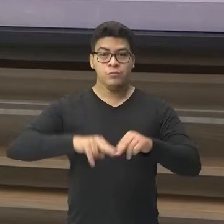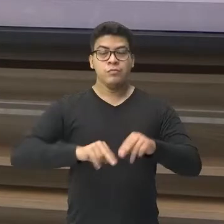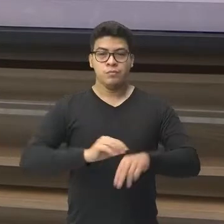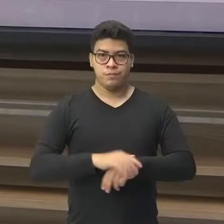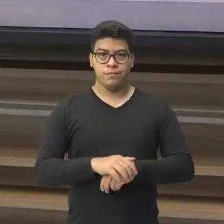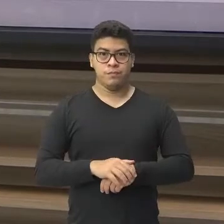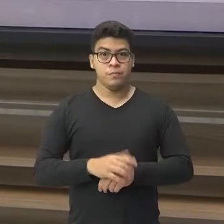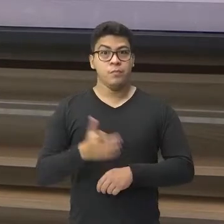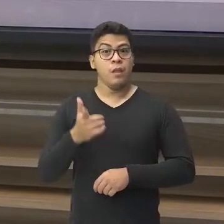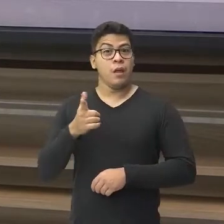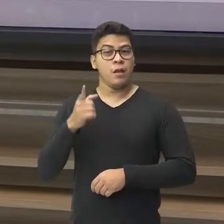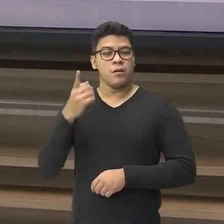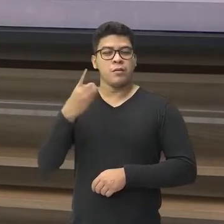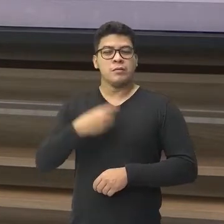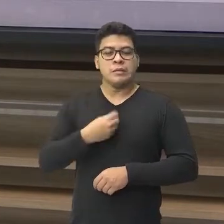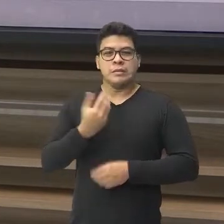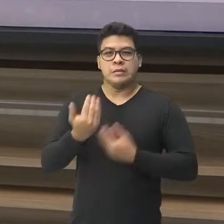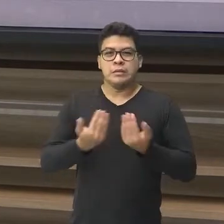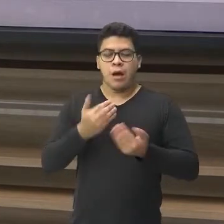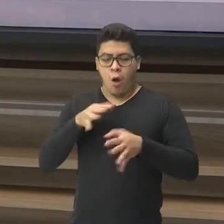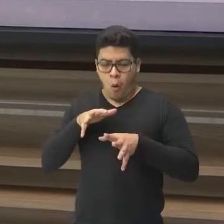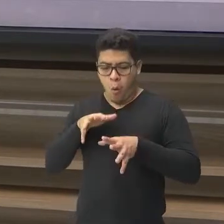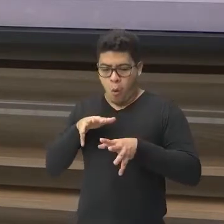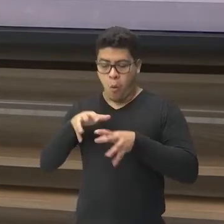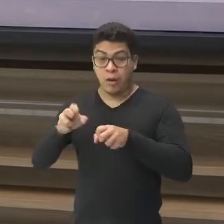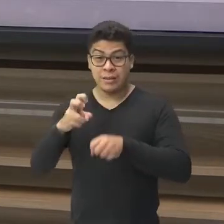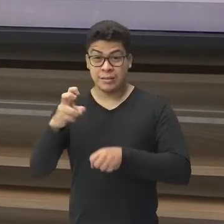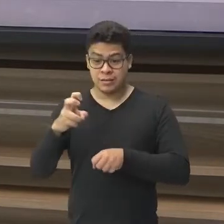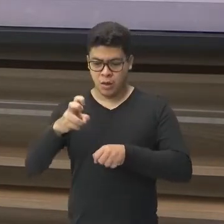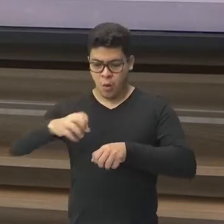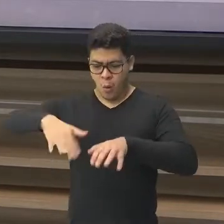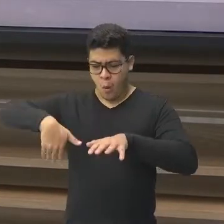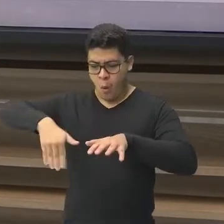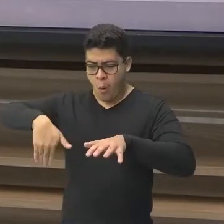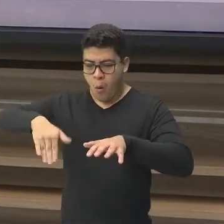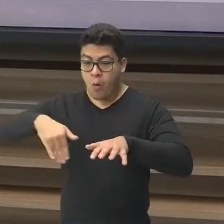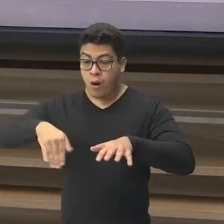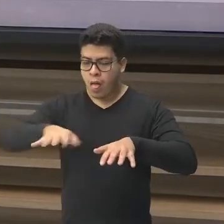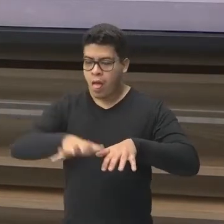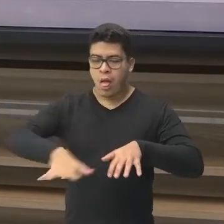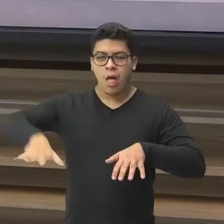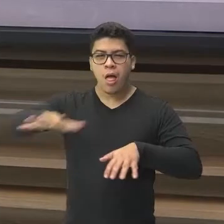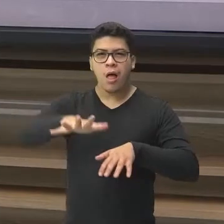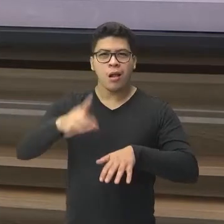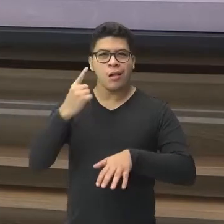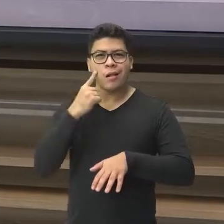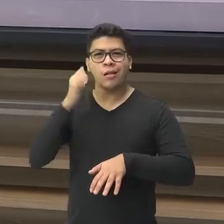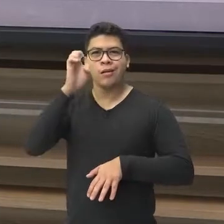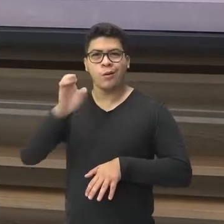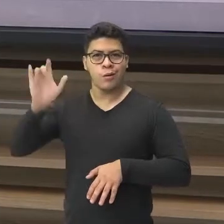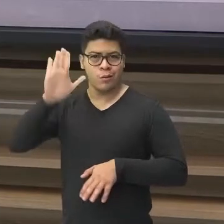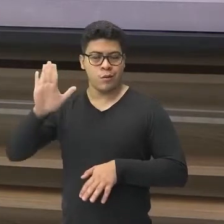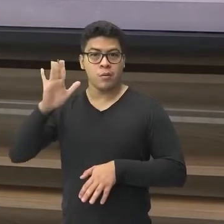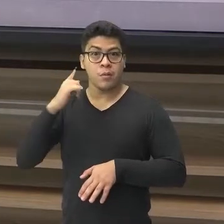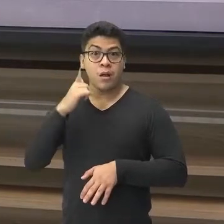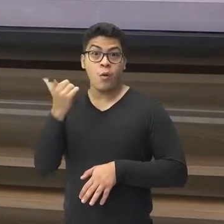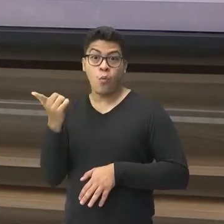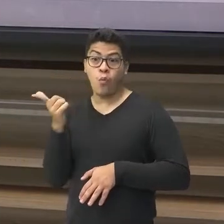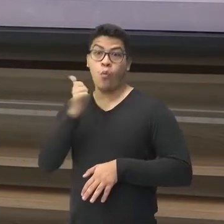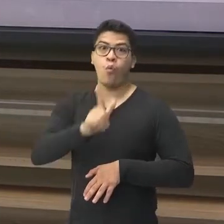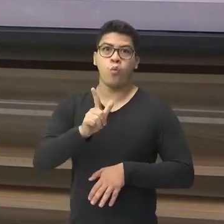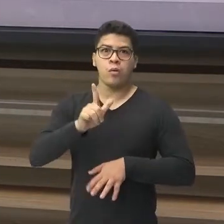chegar em 5 praias simultaneamente na região da Normandia e atacar os alemães